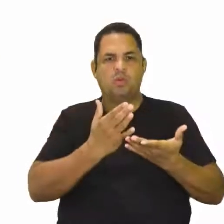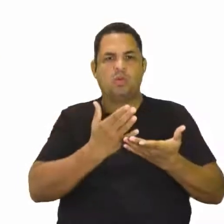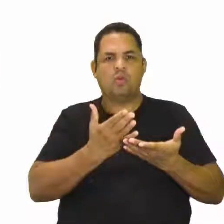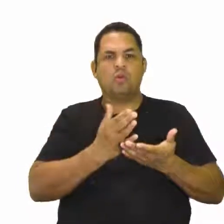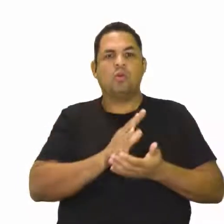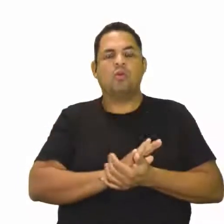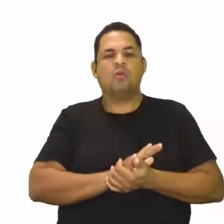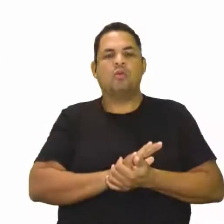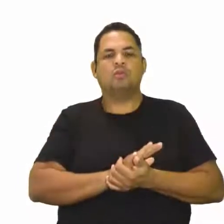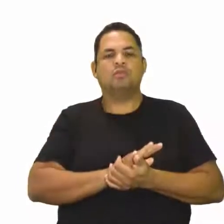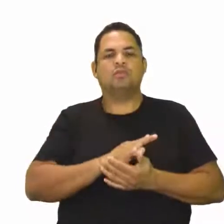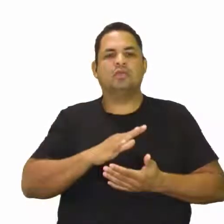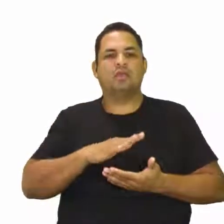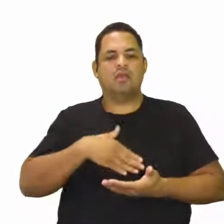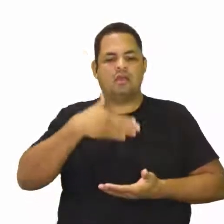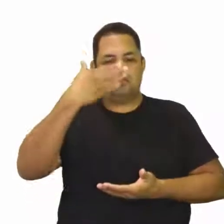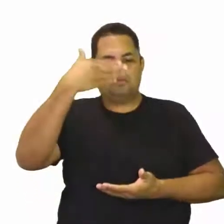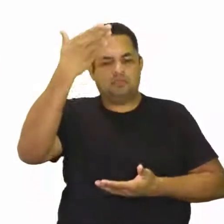árabe-israelense.